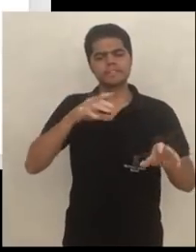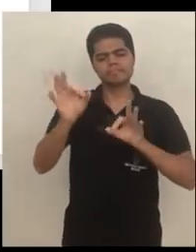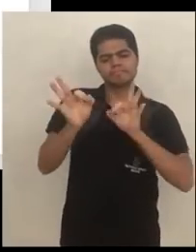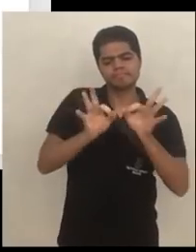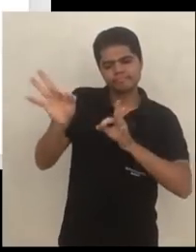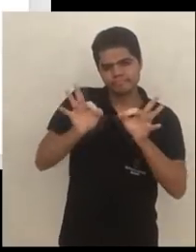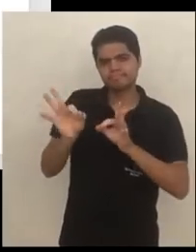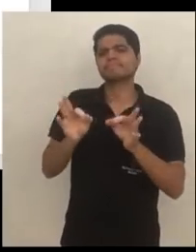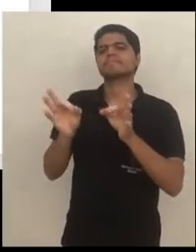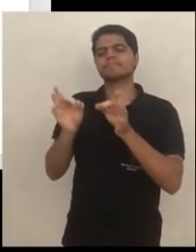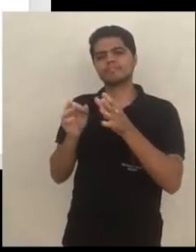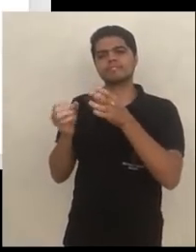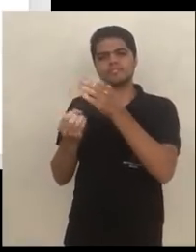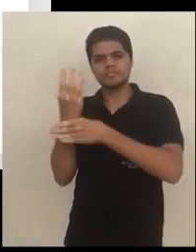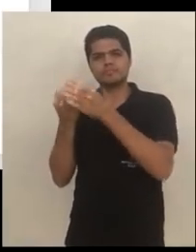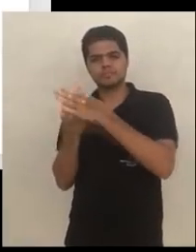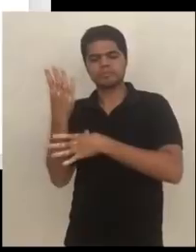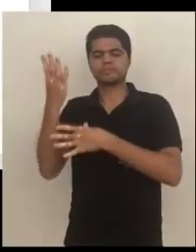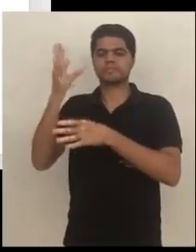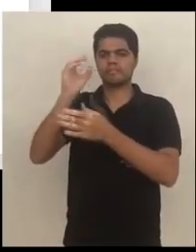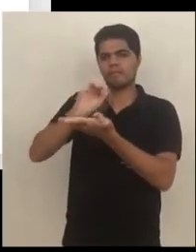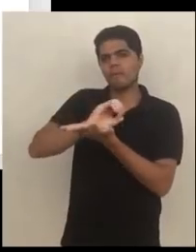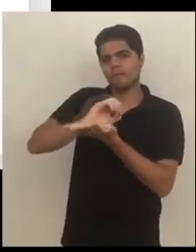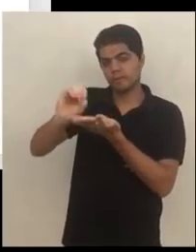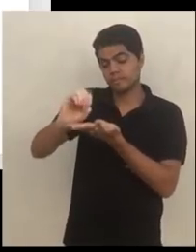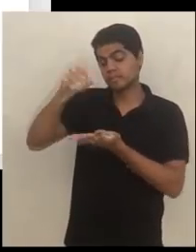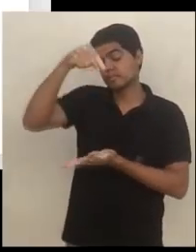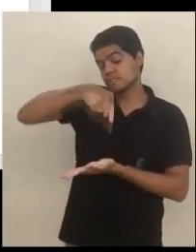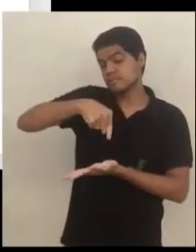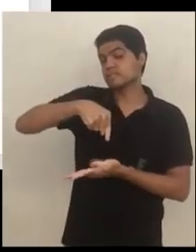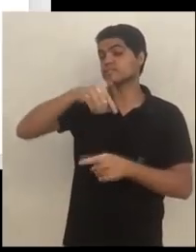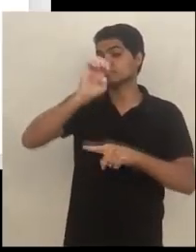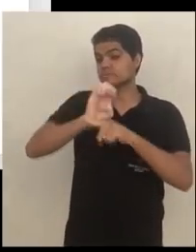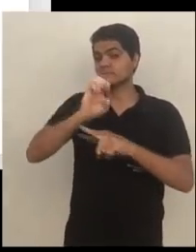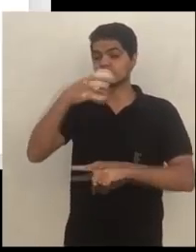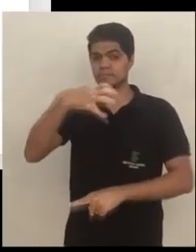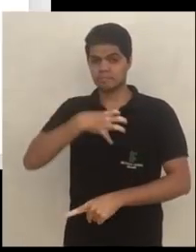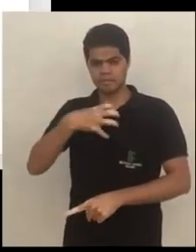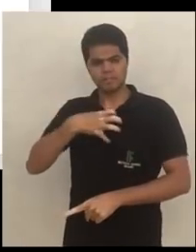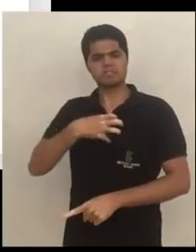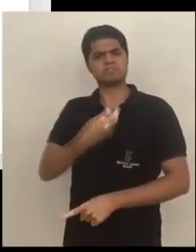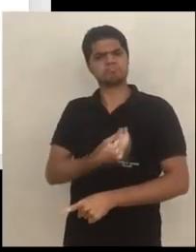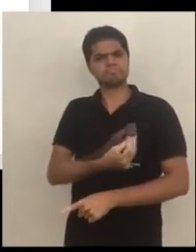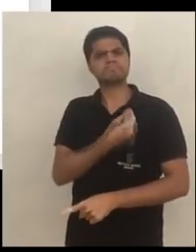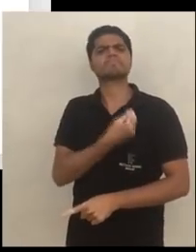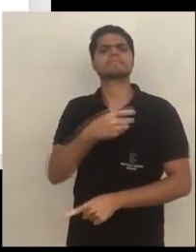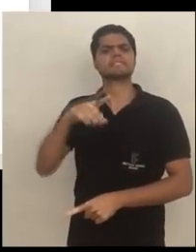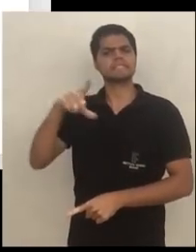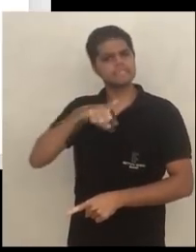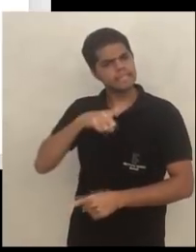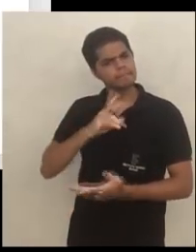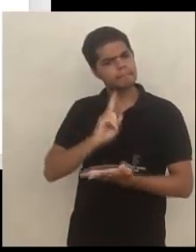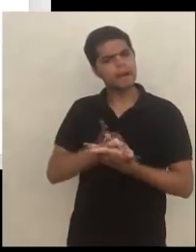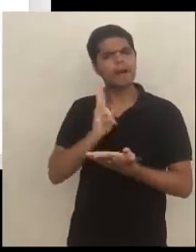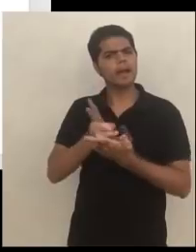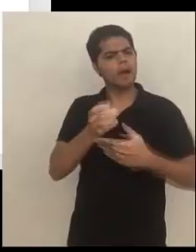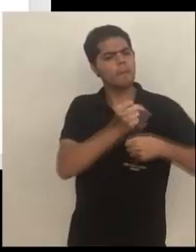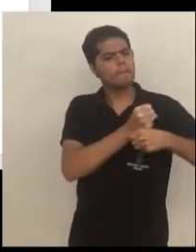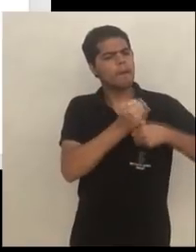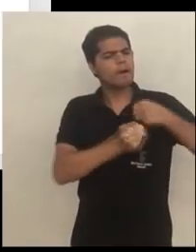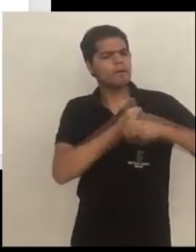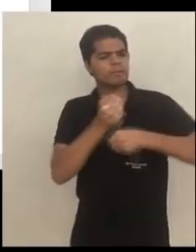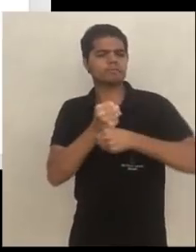estado da Bahia, ela também se faz presente e atuante ao longo dos últimos anos, certo? Todos os membros